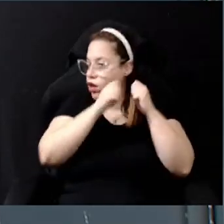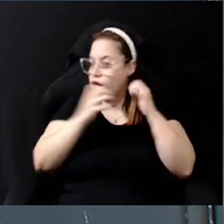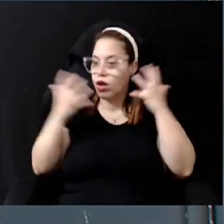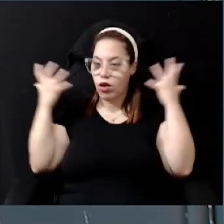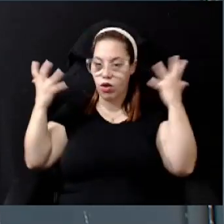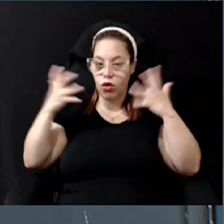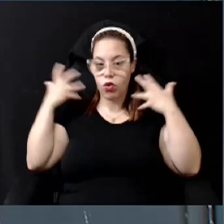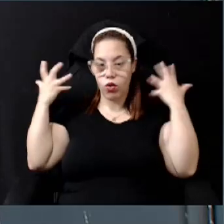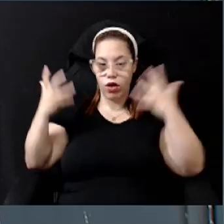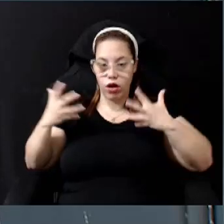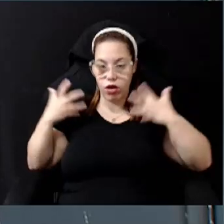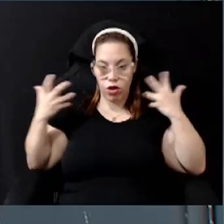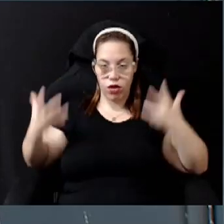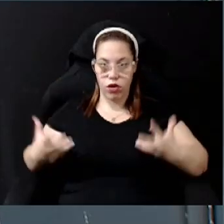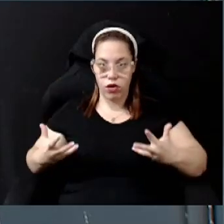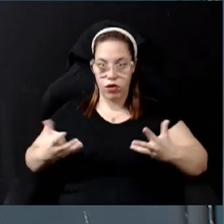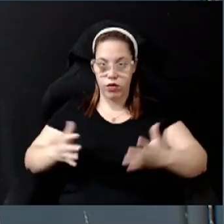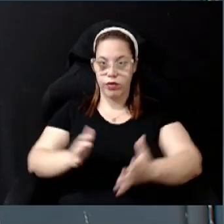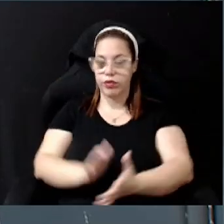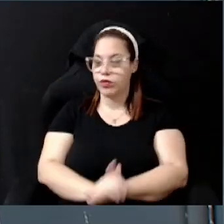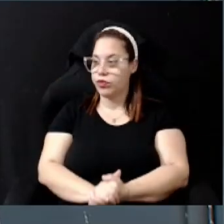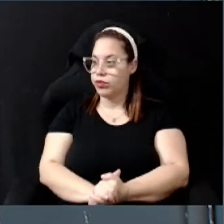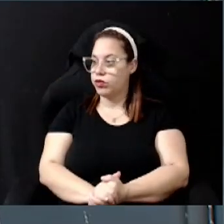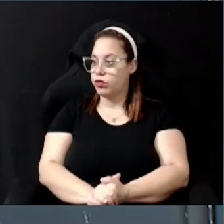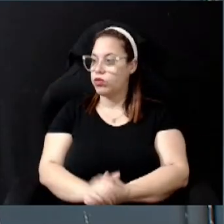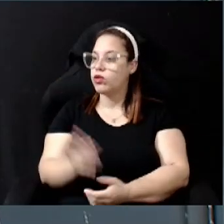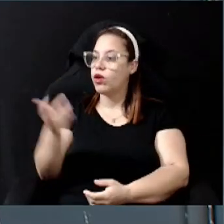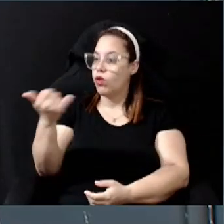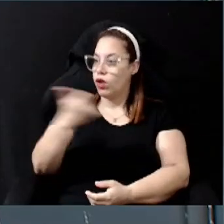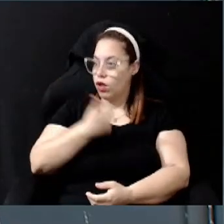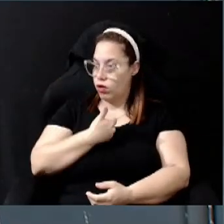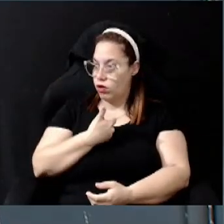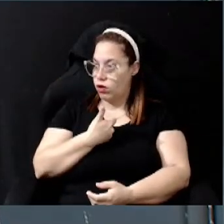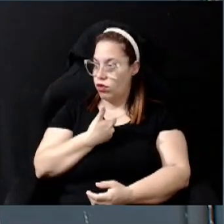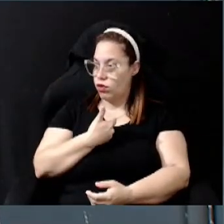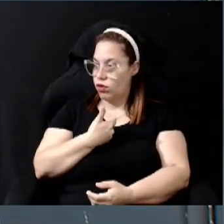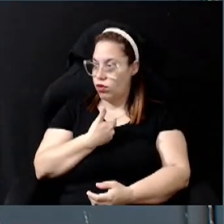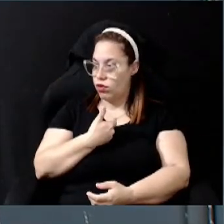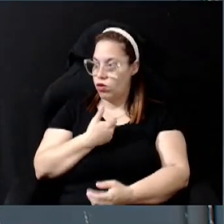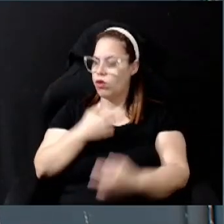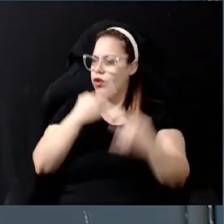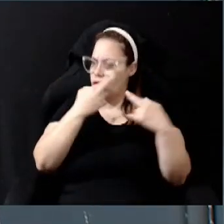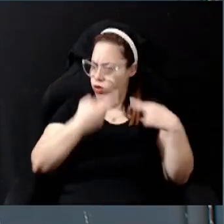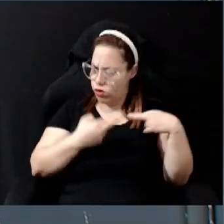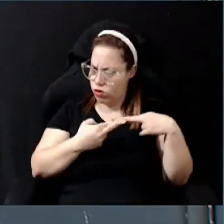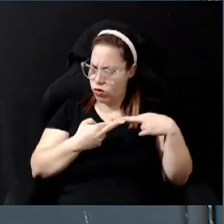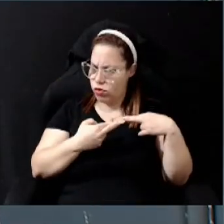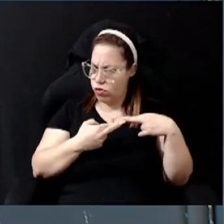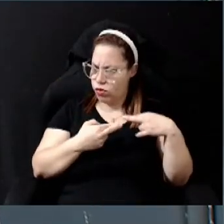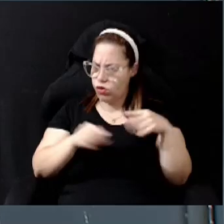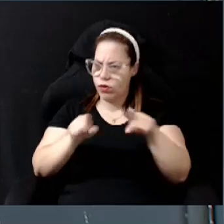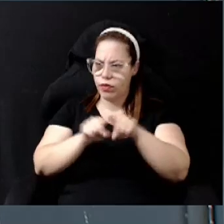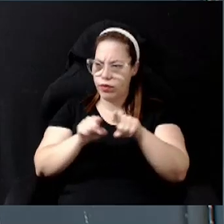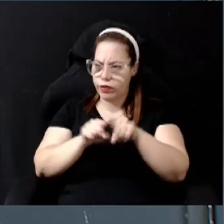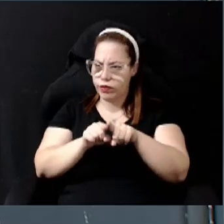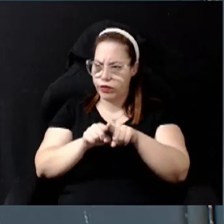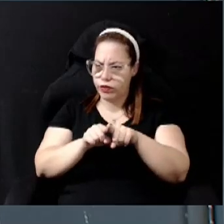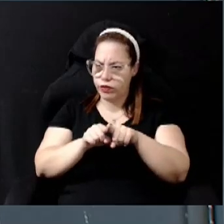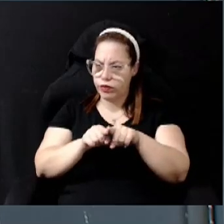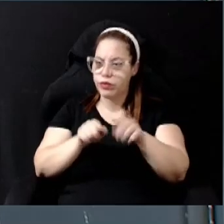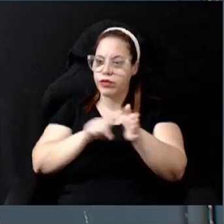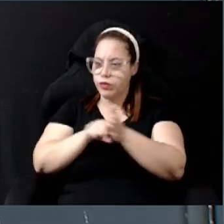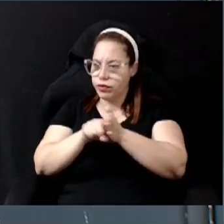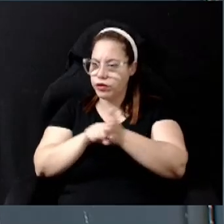60 clientes no mês. Você me disse que reconhece isso, e também é reconhecido pelas pesquisas, né? Que